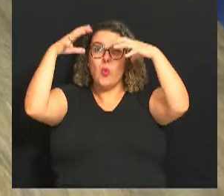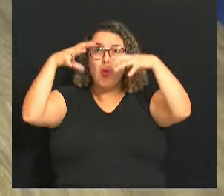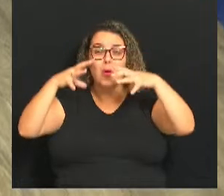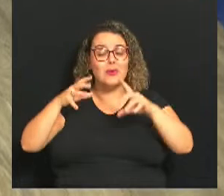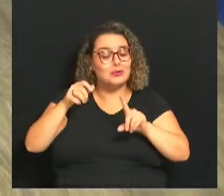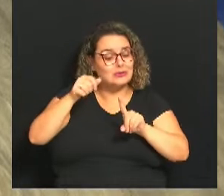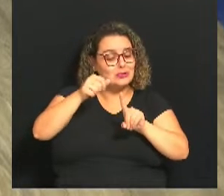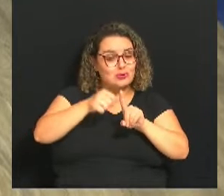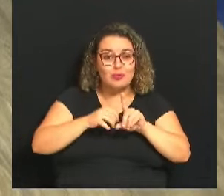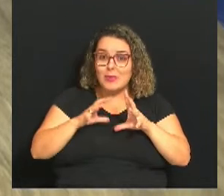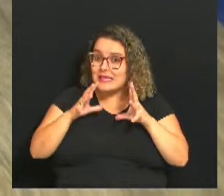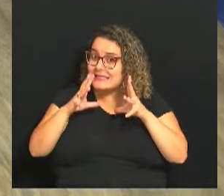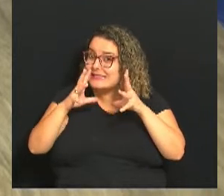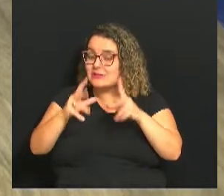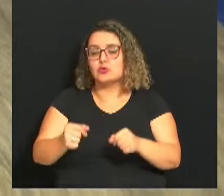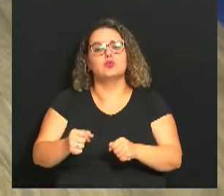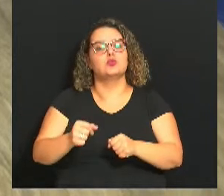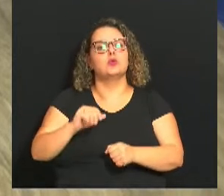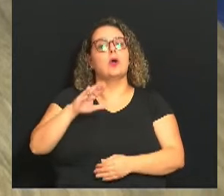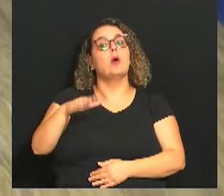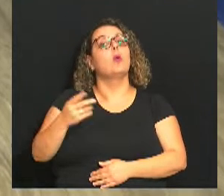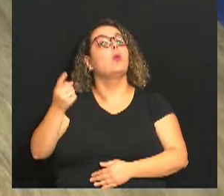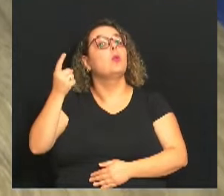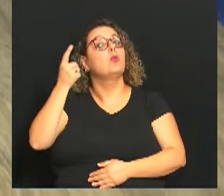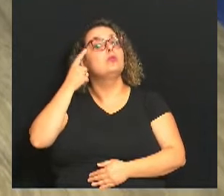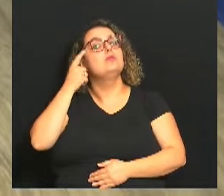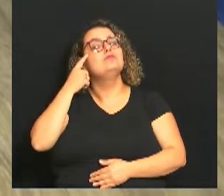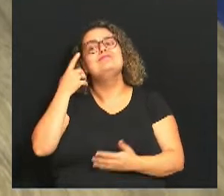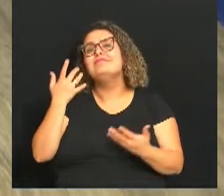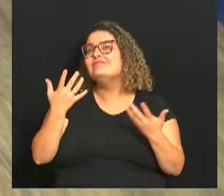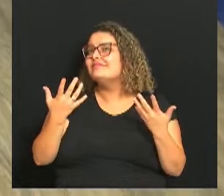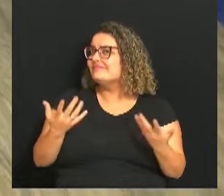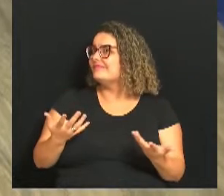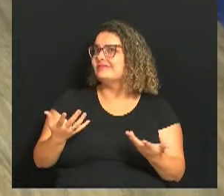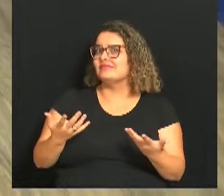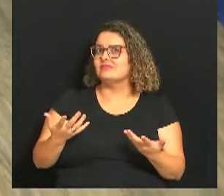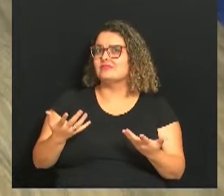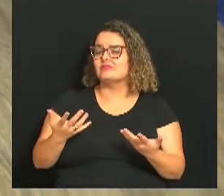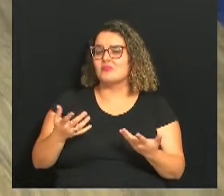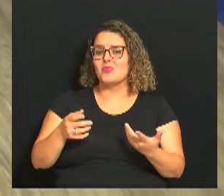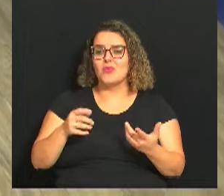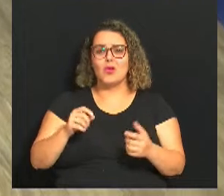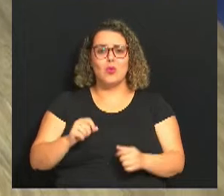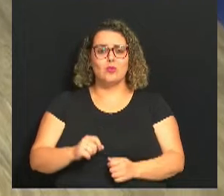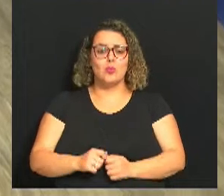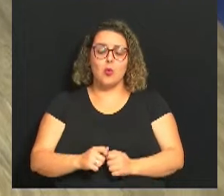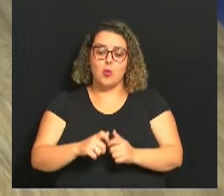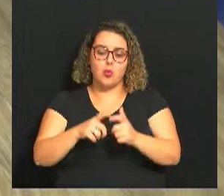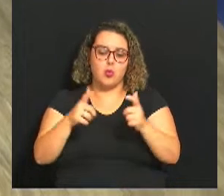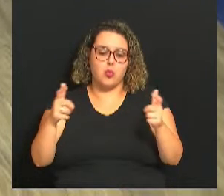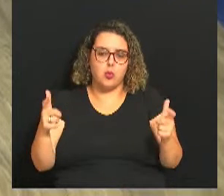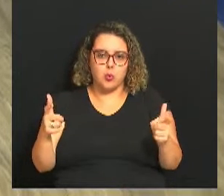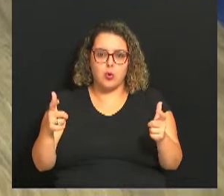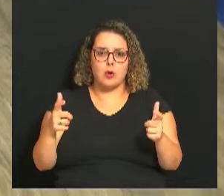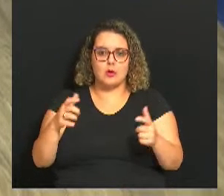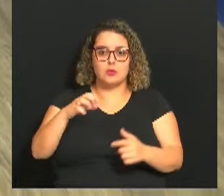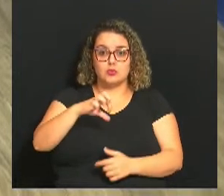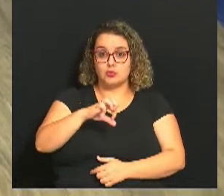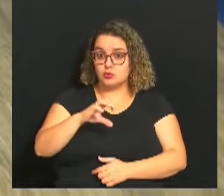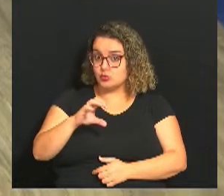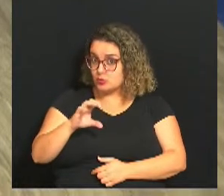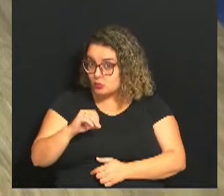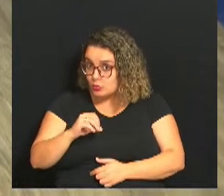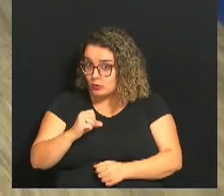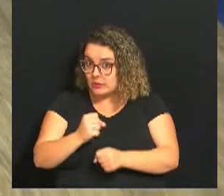todo. Quando a gente pensa nisso, que seria então o maior índice dos últimos 90 anos, desde